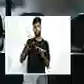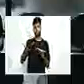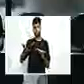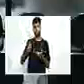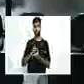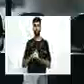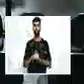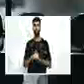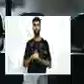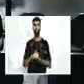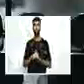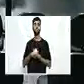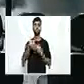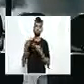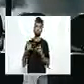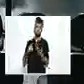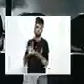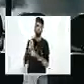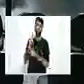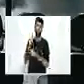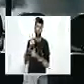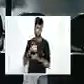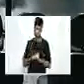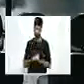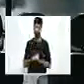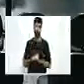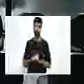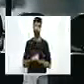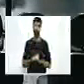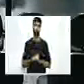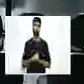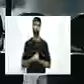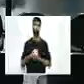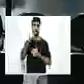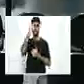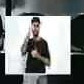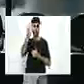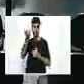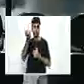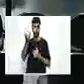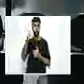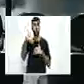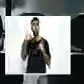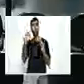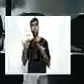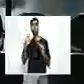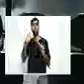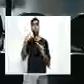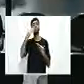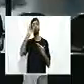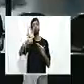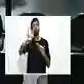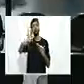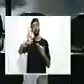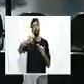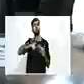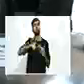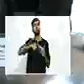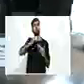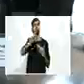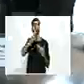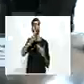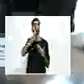gente Ô mar minha primeira pergunta é o seguinte eh eu quer saber e qual que é o porcentual enquanto